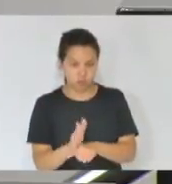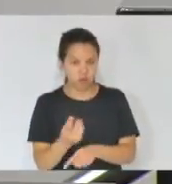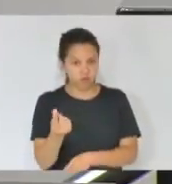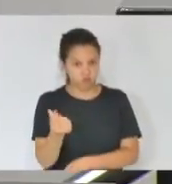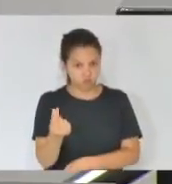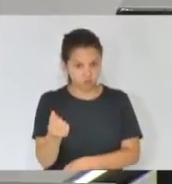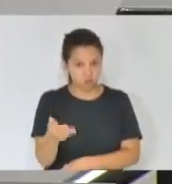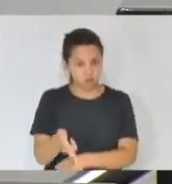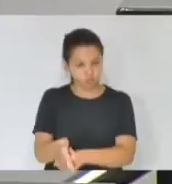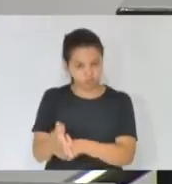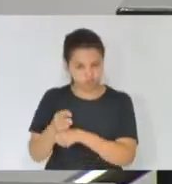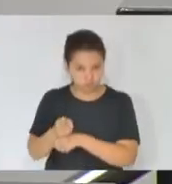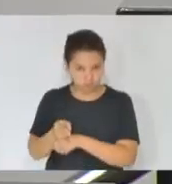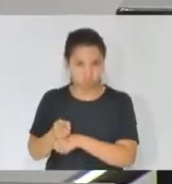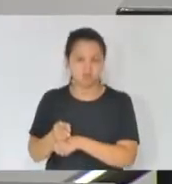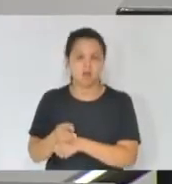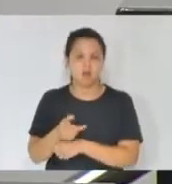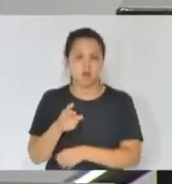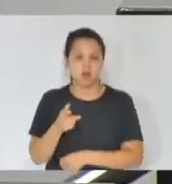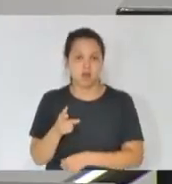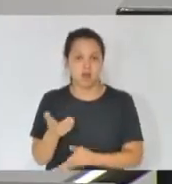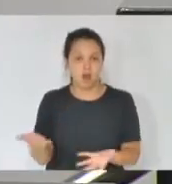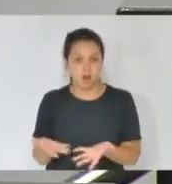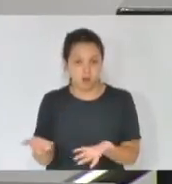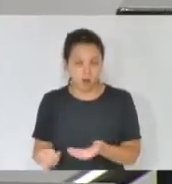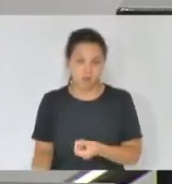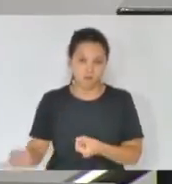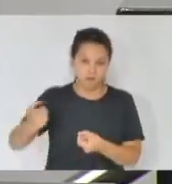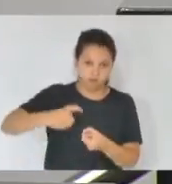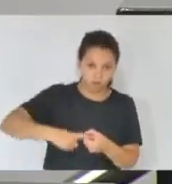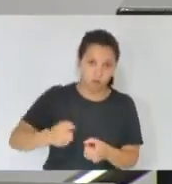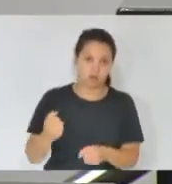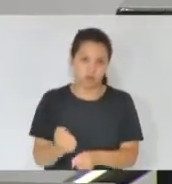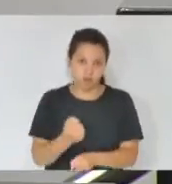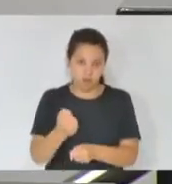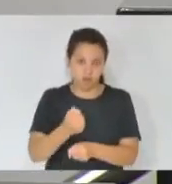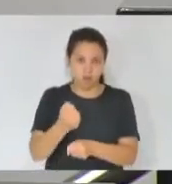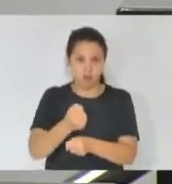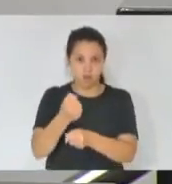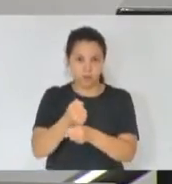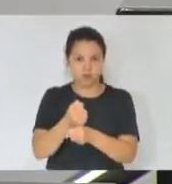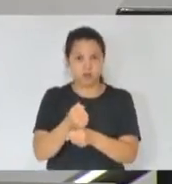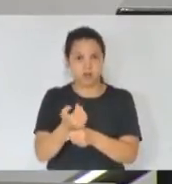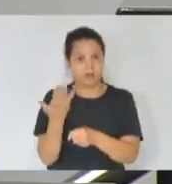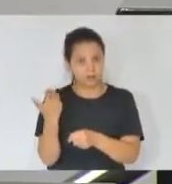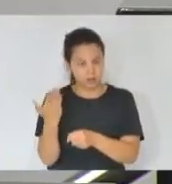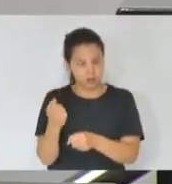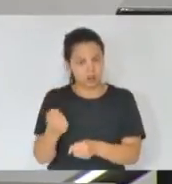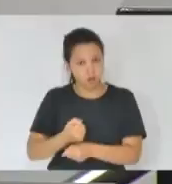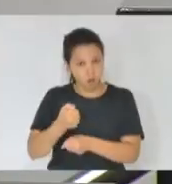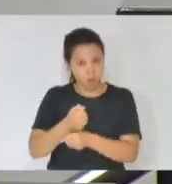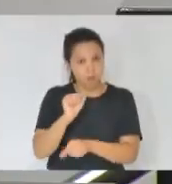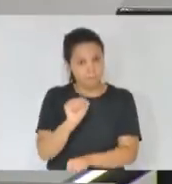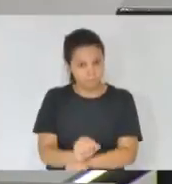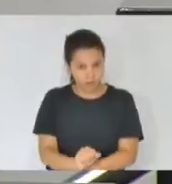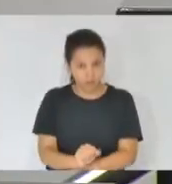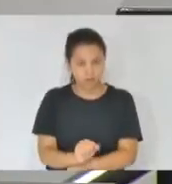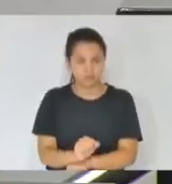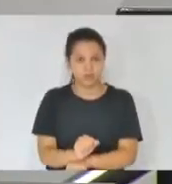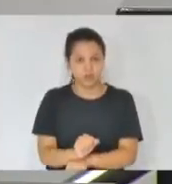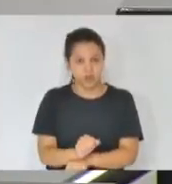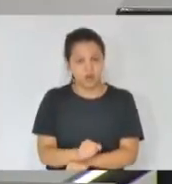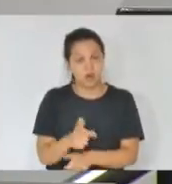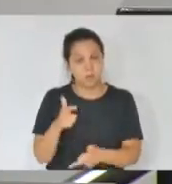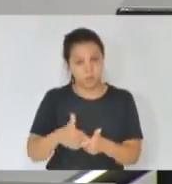fato e venha a reiniciar as obras. As obras foram paradas. E um grande problema que